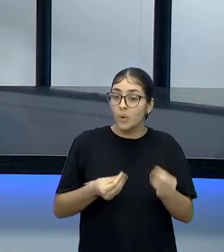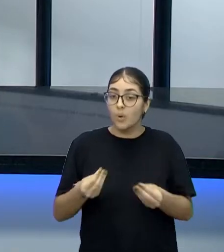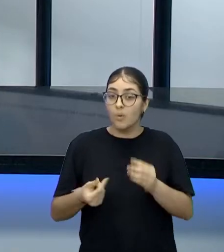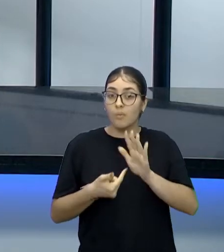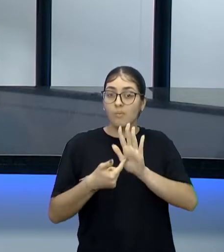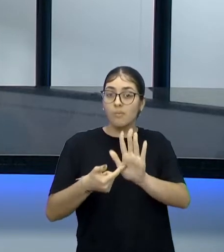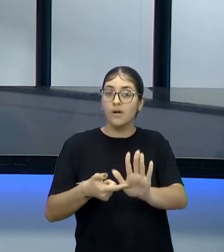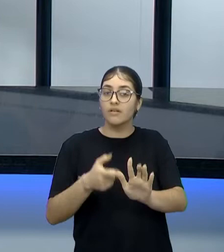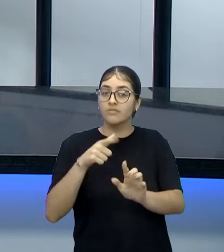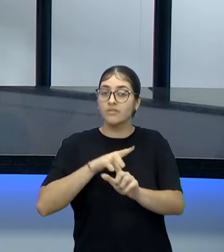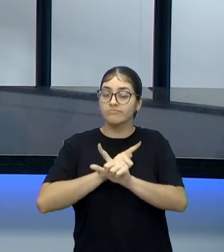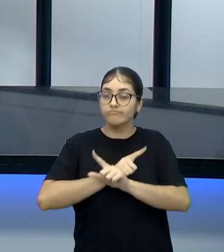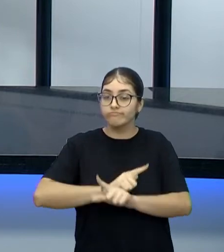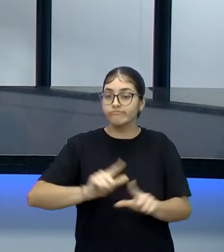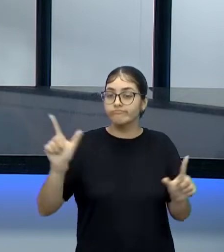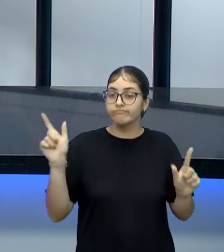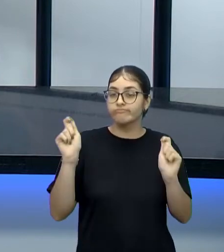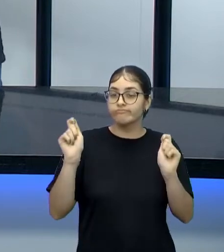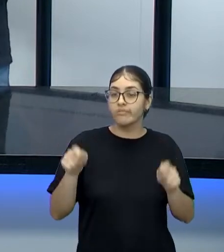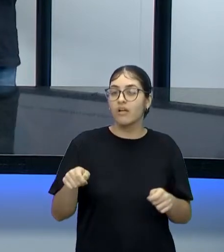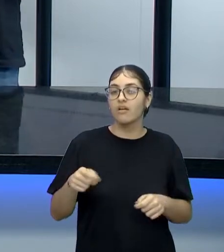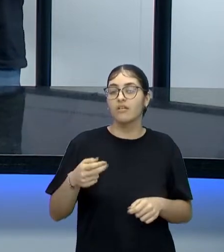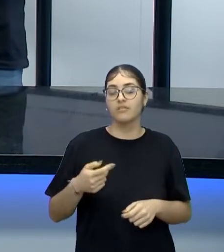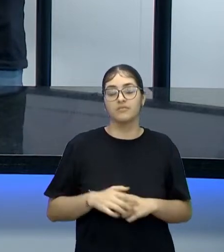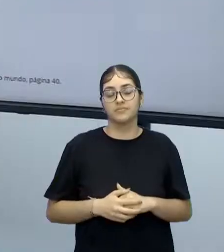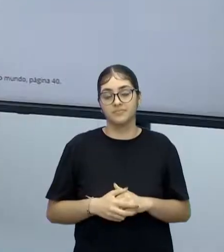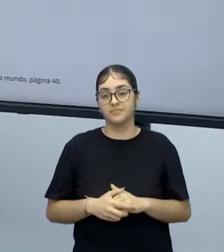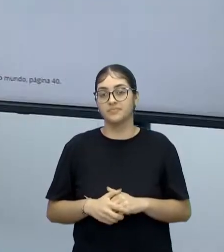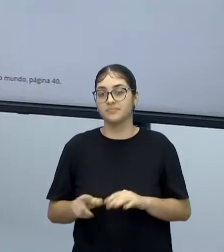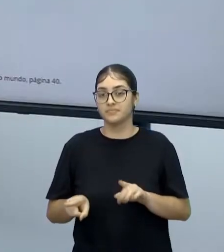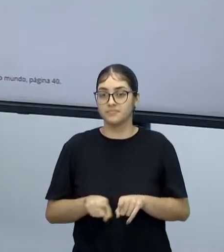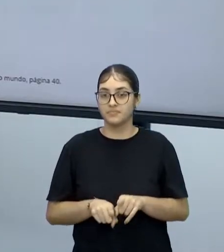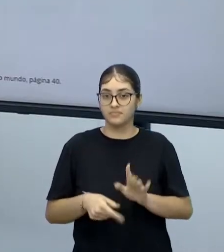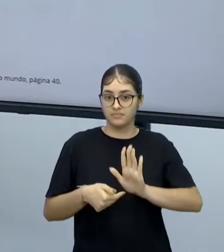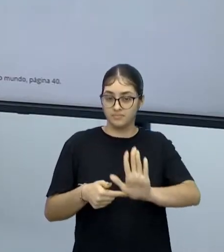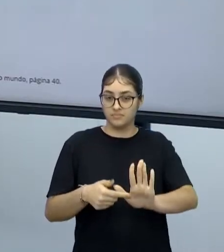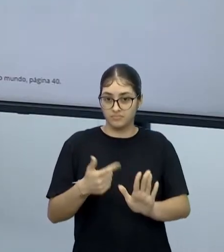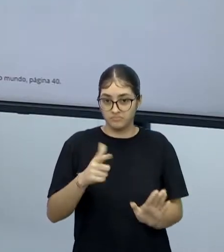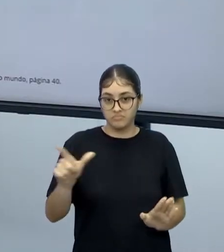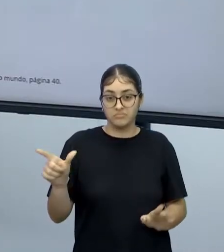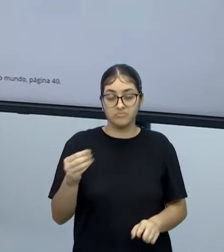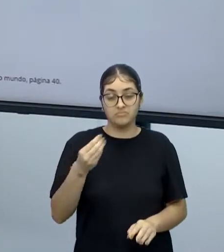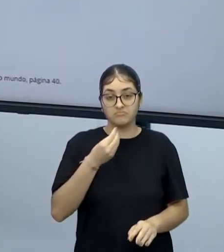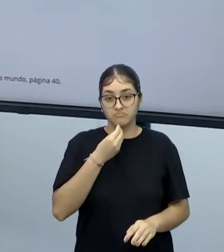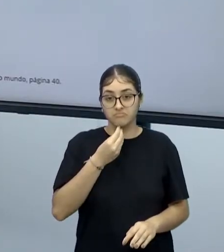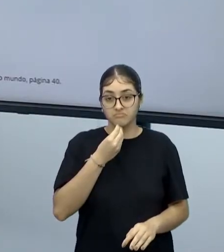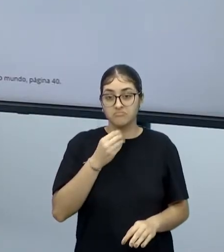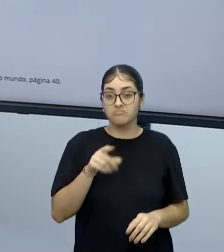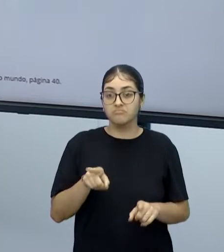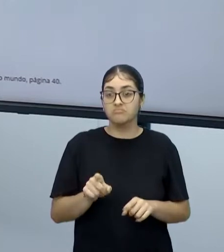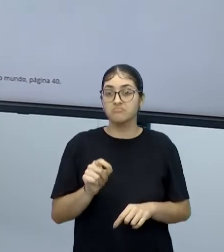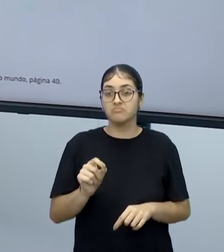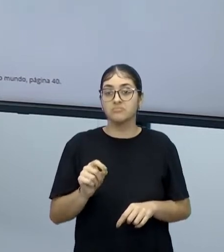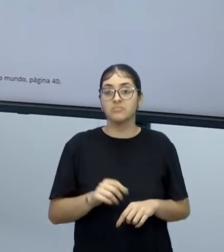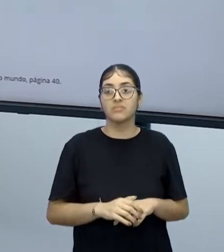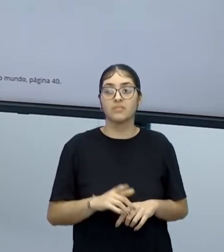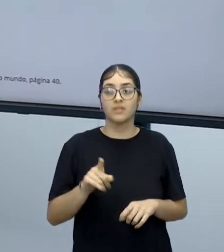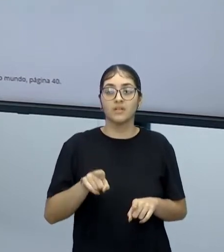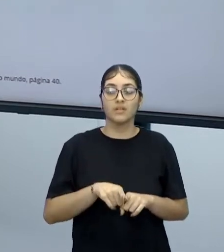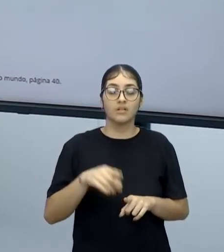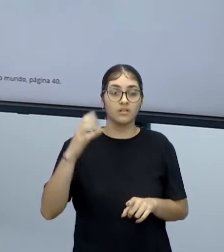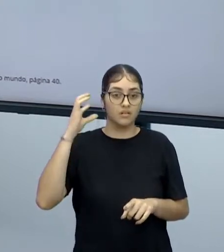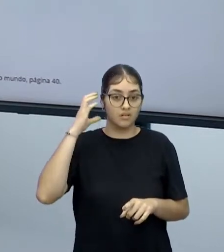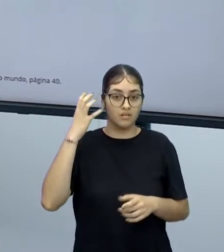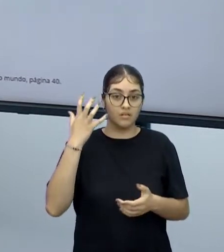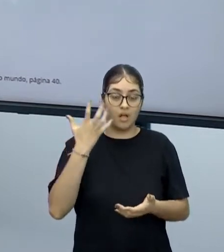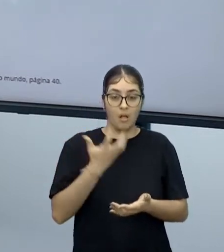fique limpa, né? Já dando uma dica aí para vocês. Outra forma de apresentação que é interessante pode ser na forma de um podcast também.